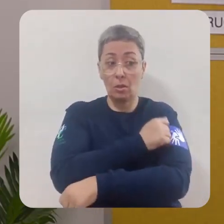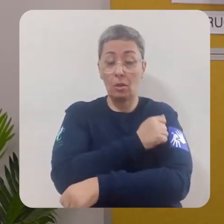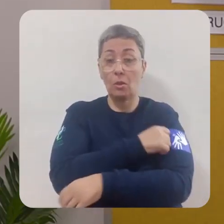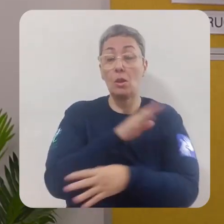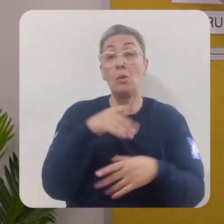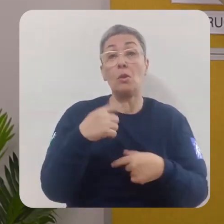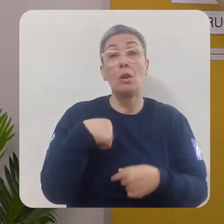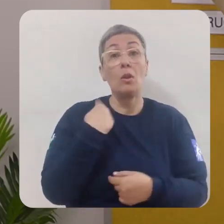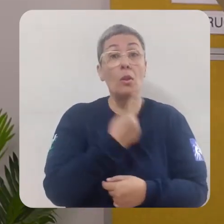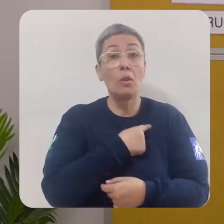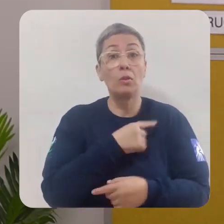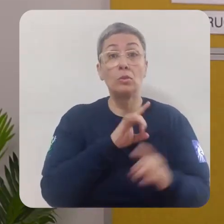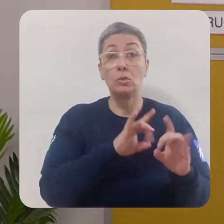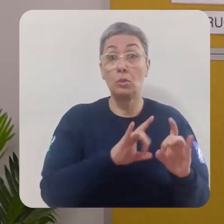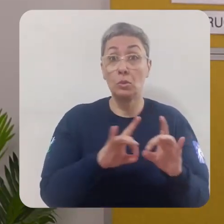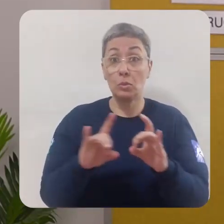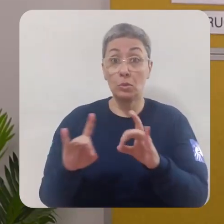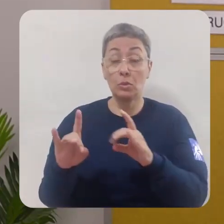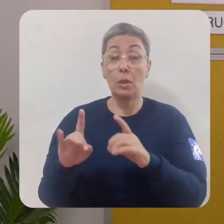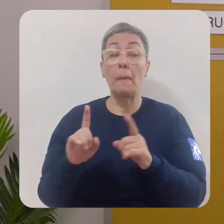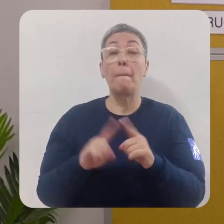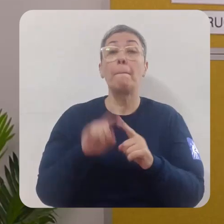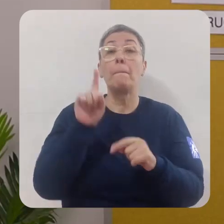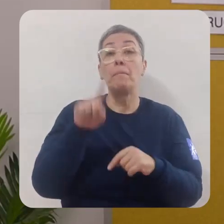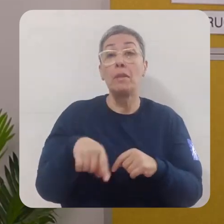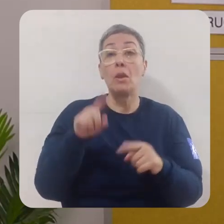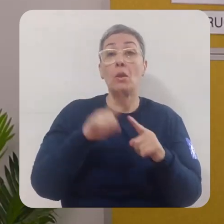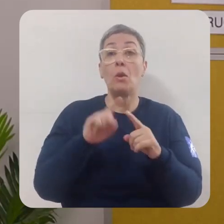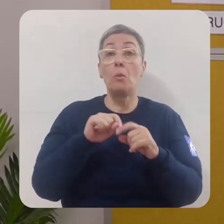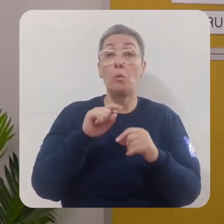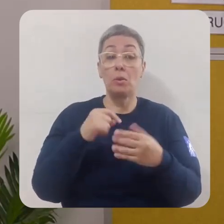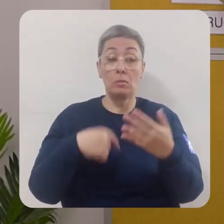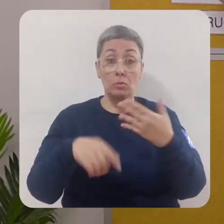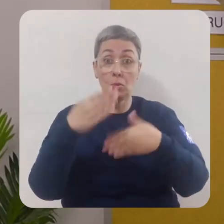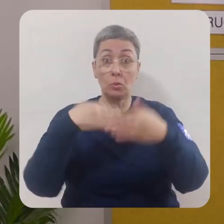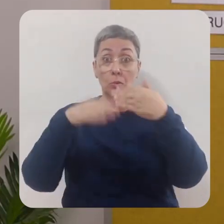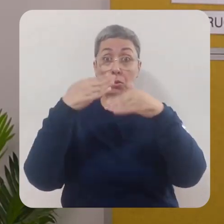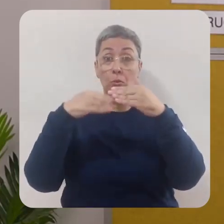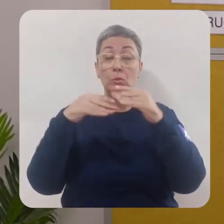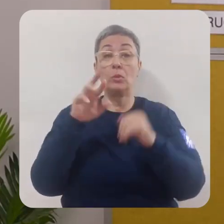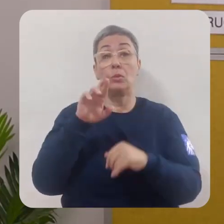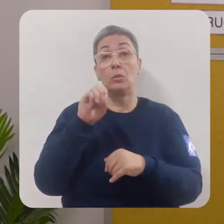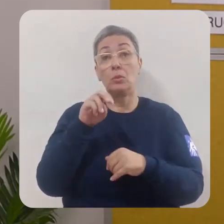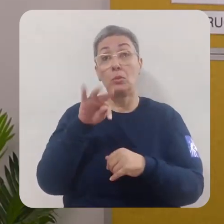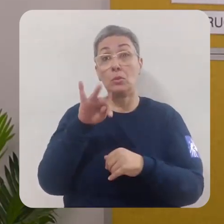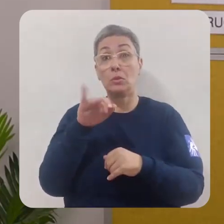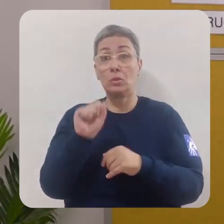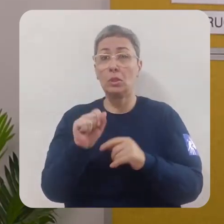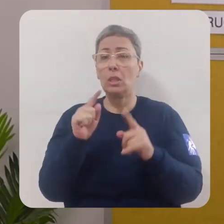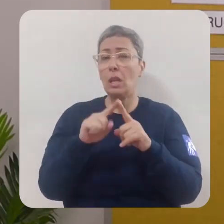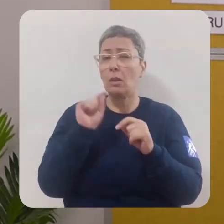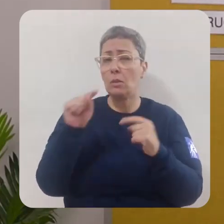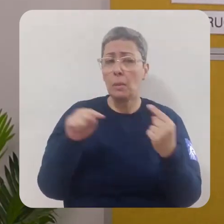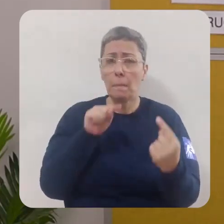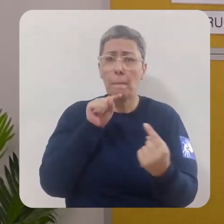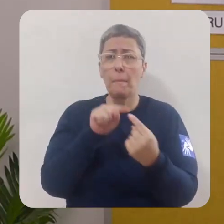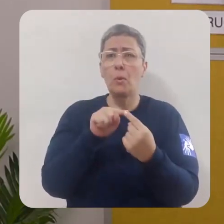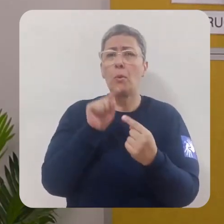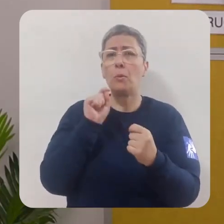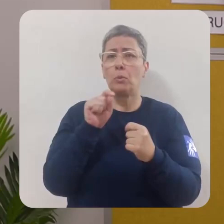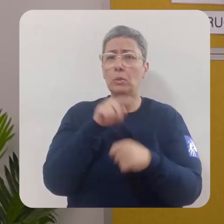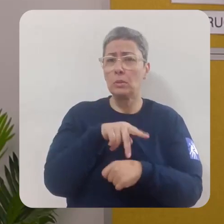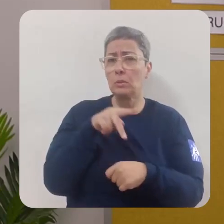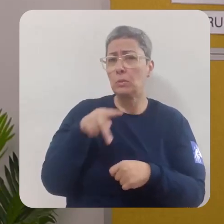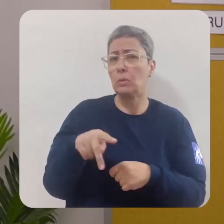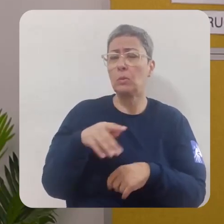educando, A nossa rotina de hoje é a construção desta rotina que tem por função